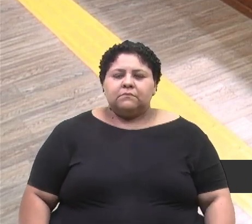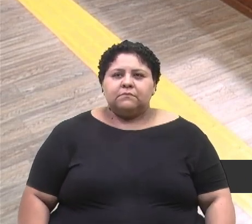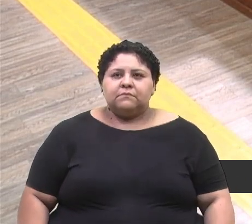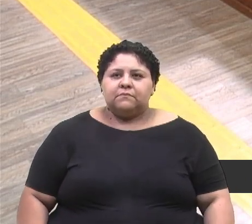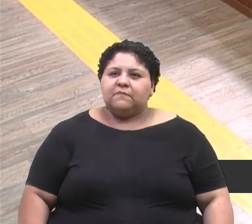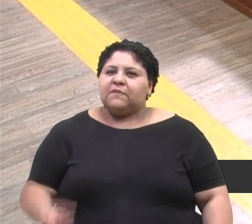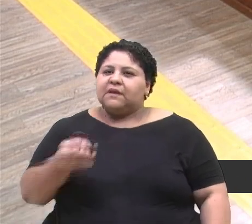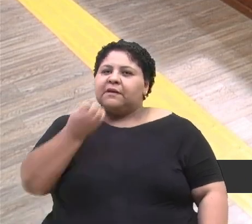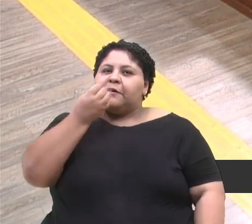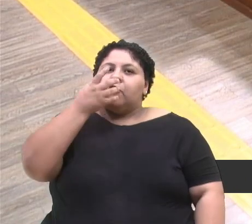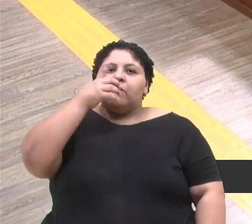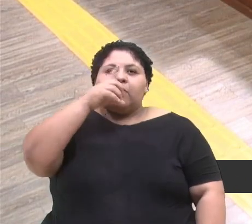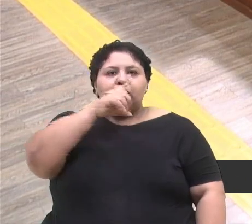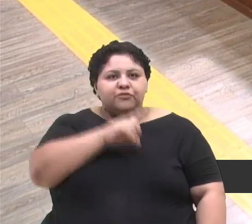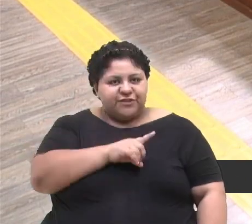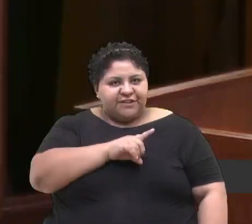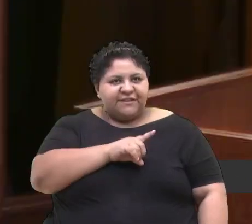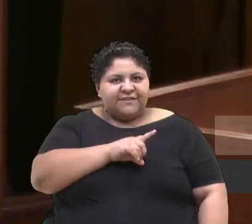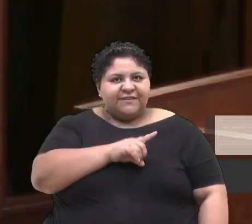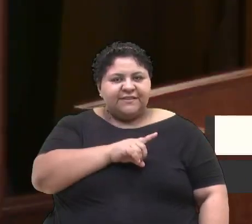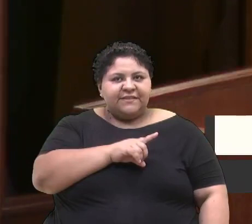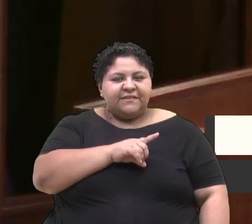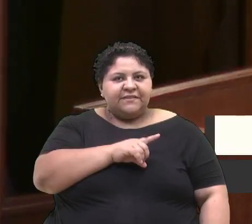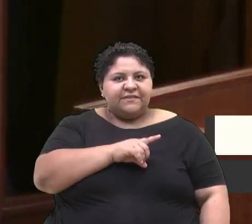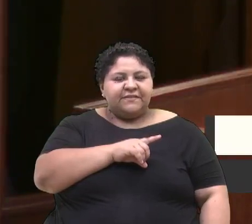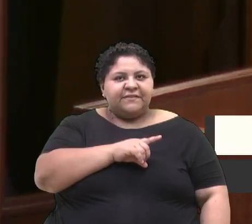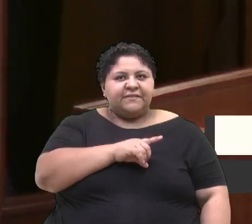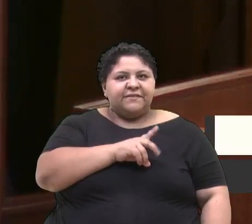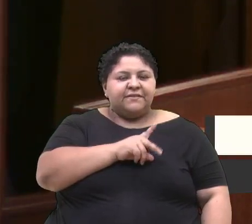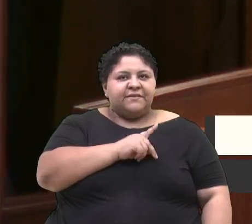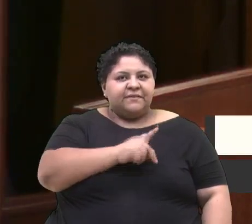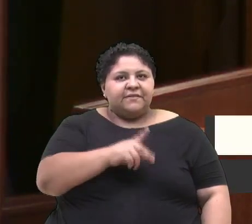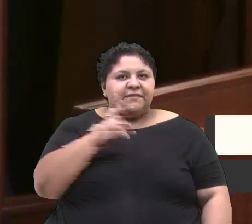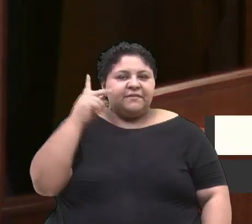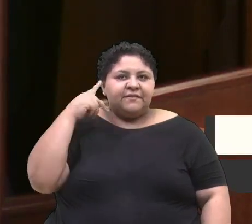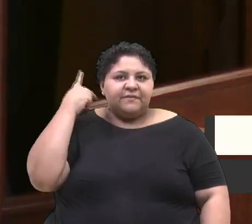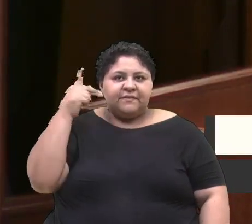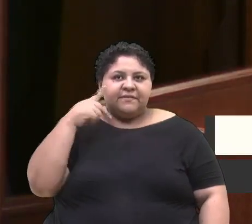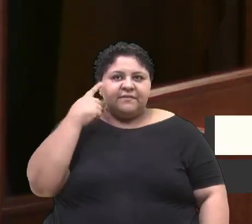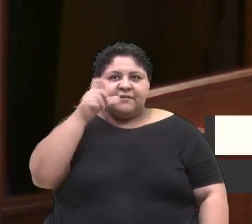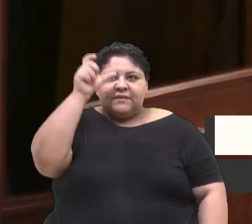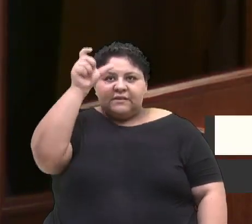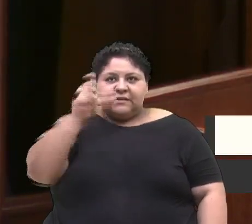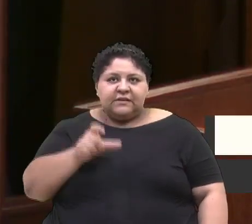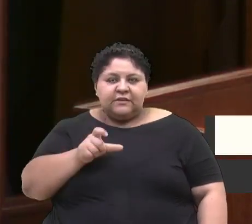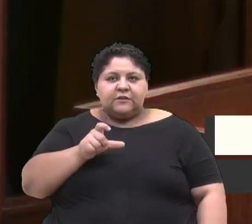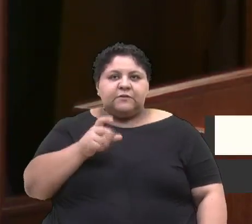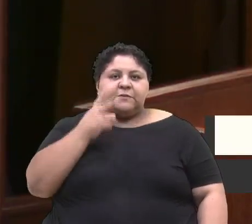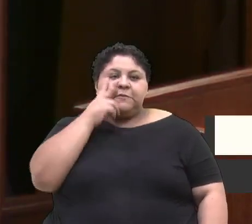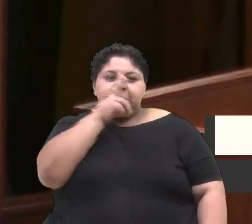Bom dia, presidente, vereadores, pessoal que nos assiste pela TV Câmara.